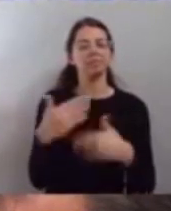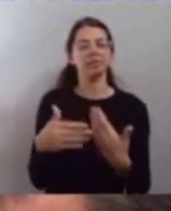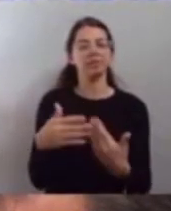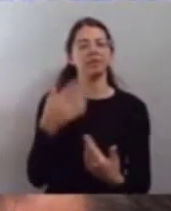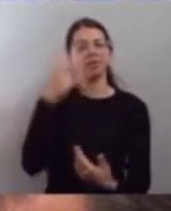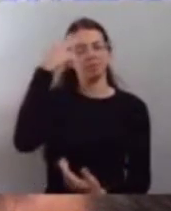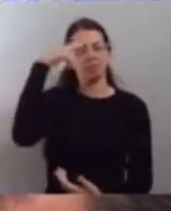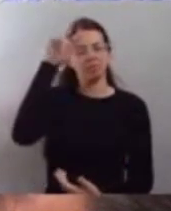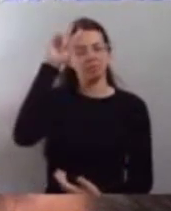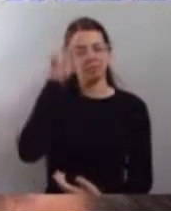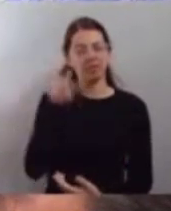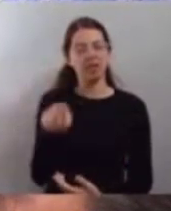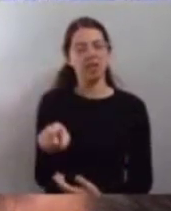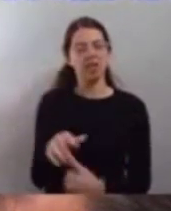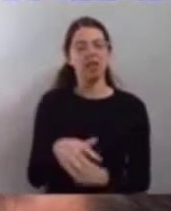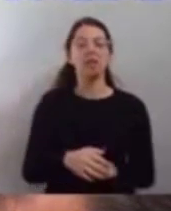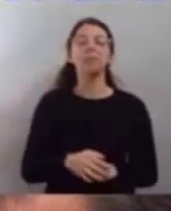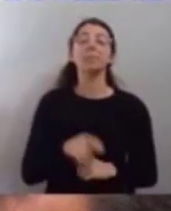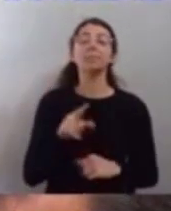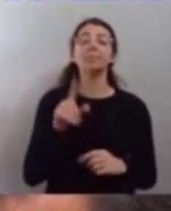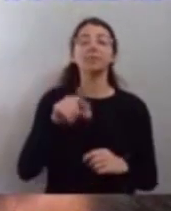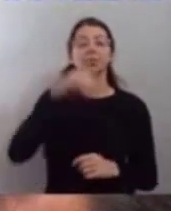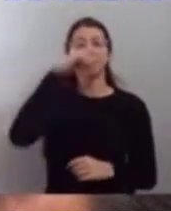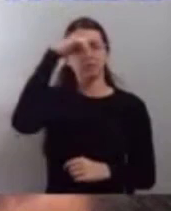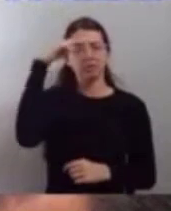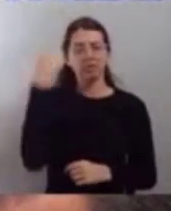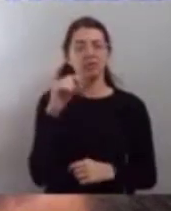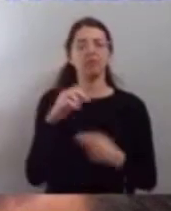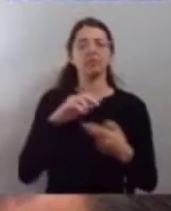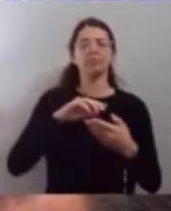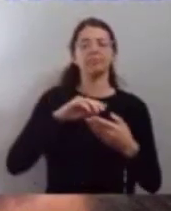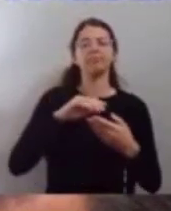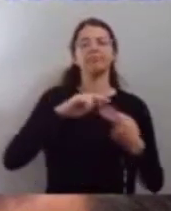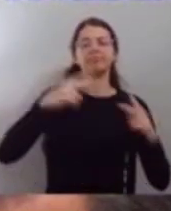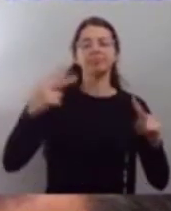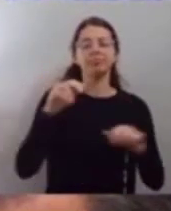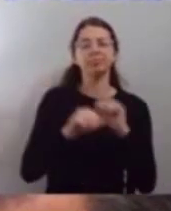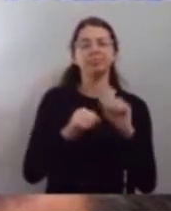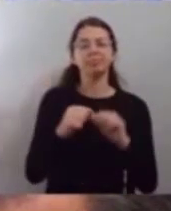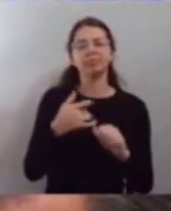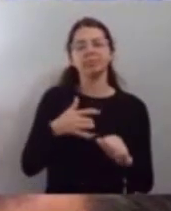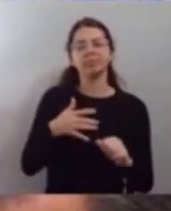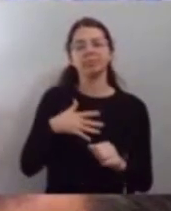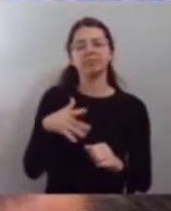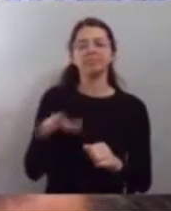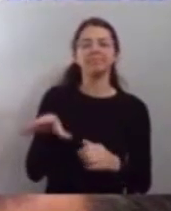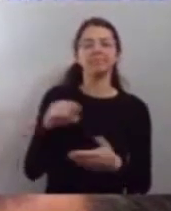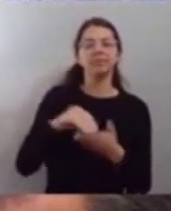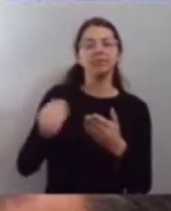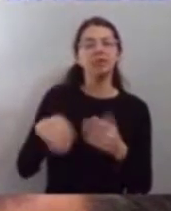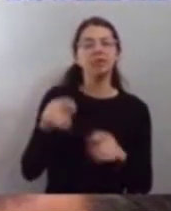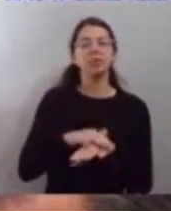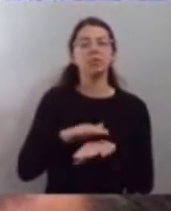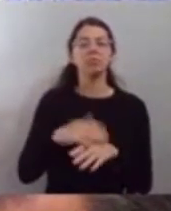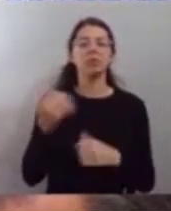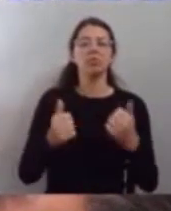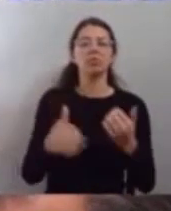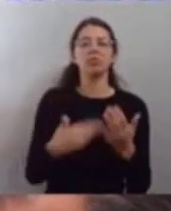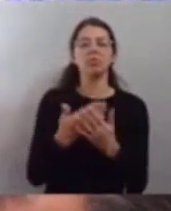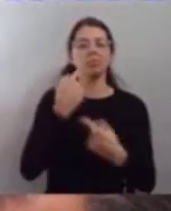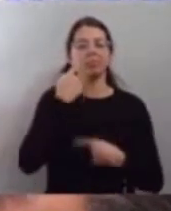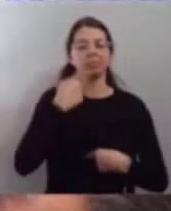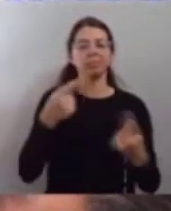ainda na dificuldade e os municípios contratarem ao município porque tem de abrir concursos públicos reiterou que a posição do Tribunal de Contas